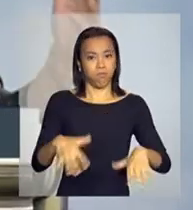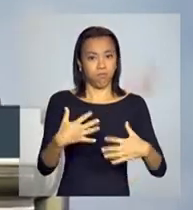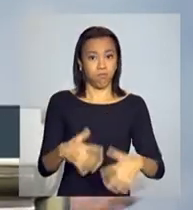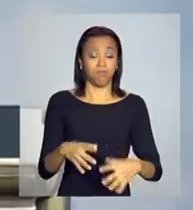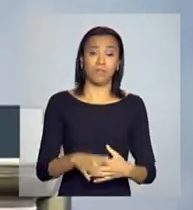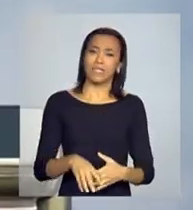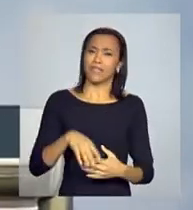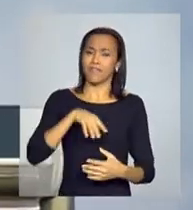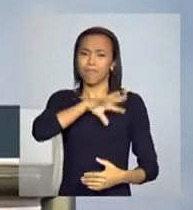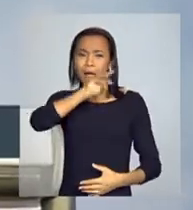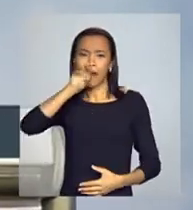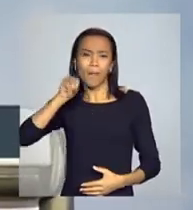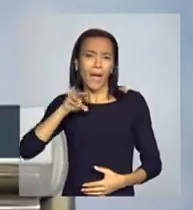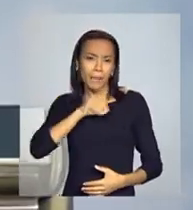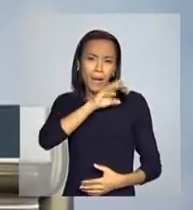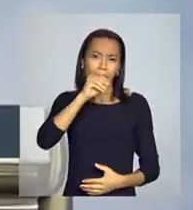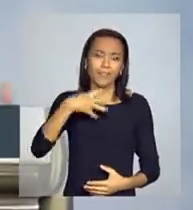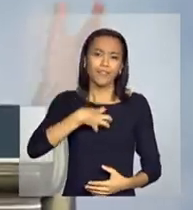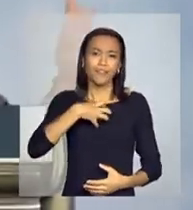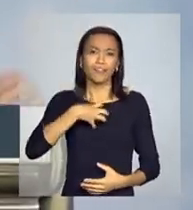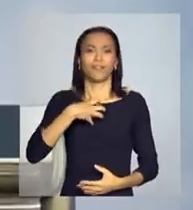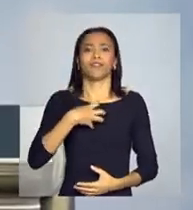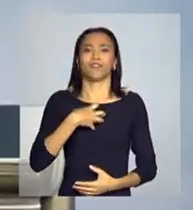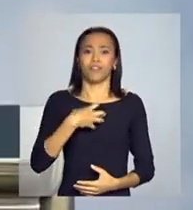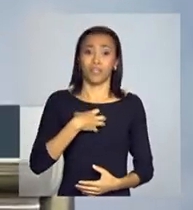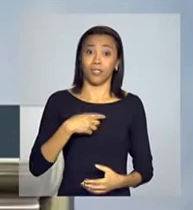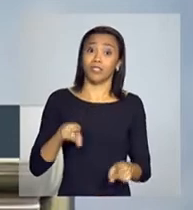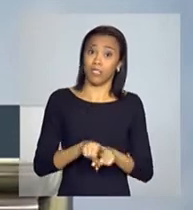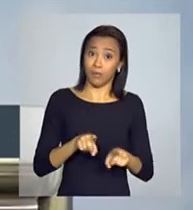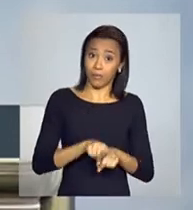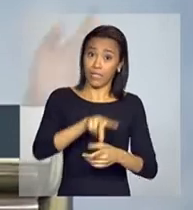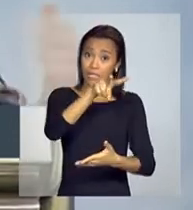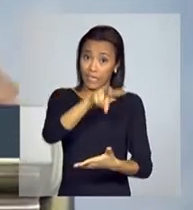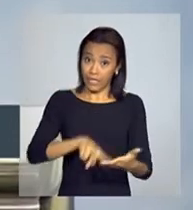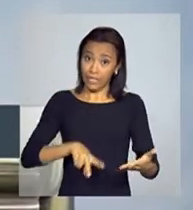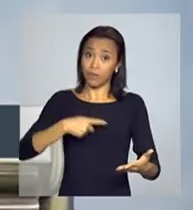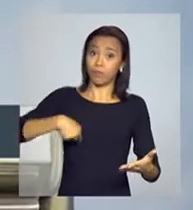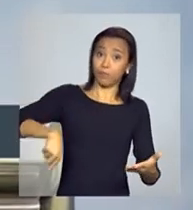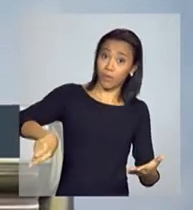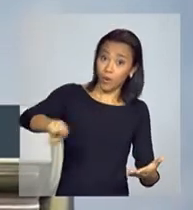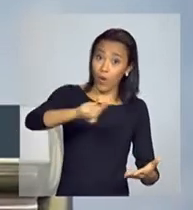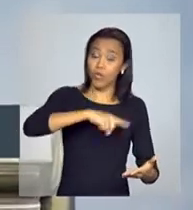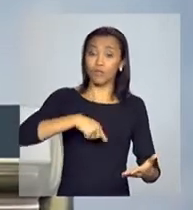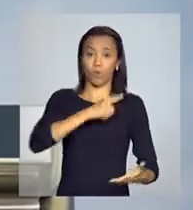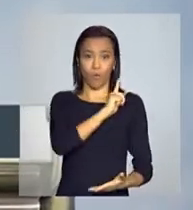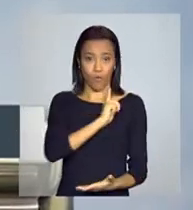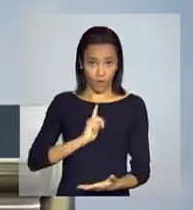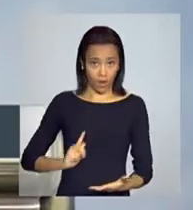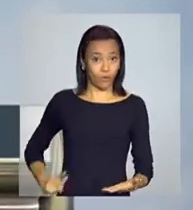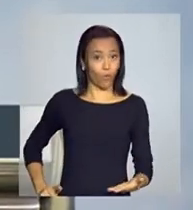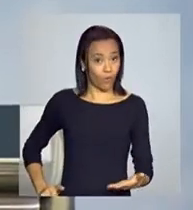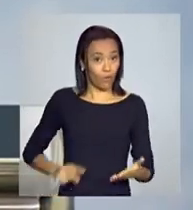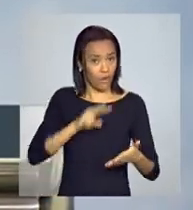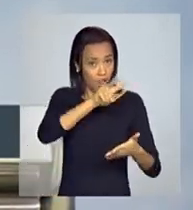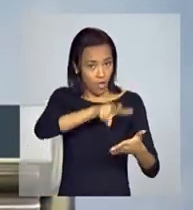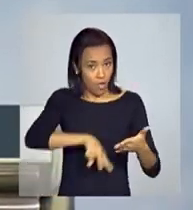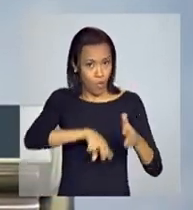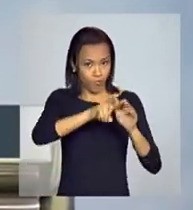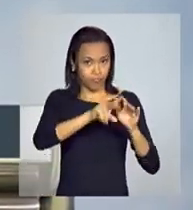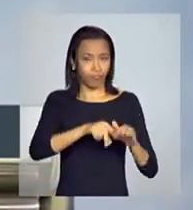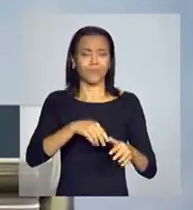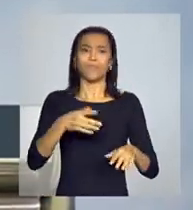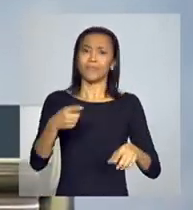na palavra, lida por nós, lida para nós pelo governador de um